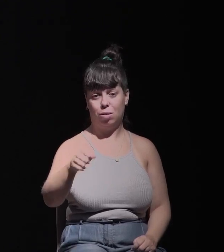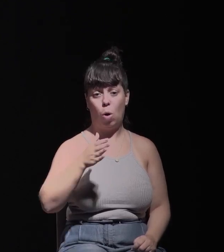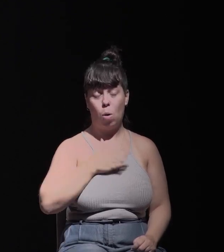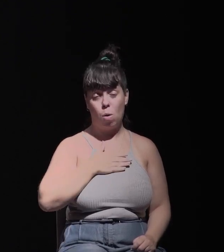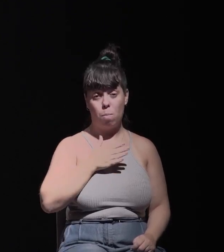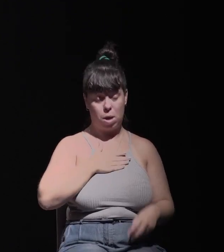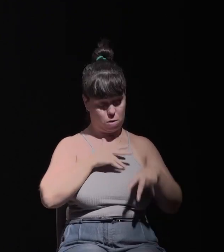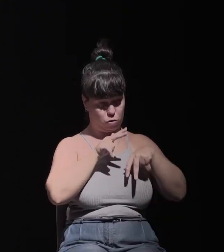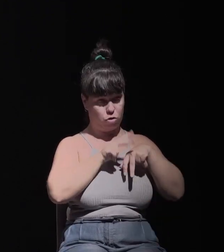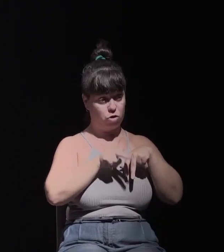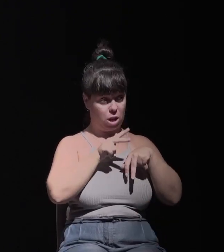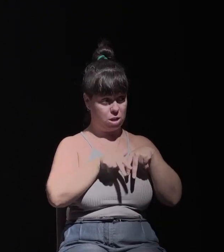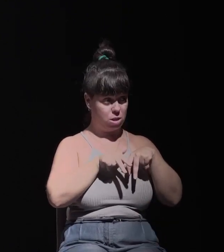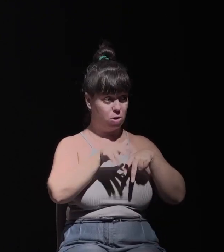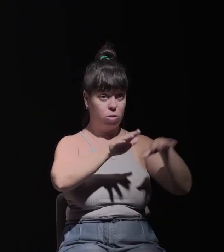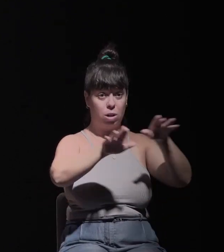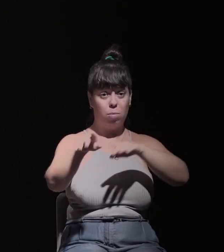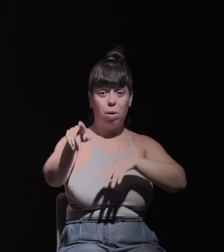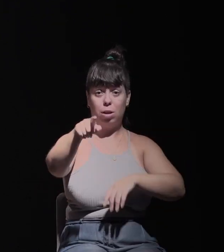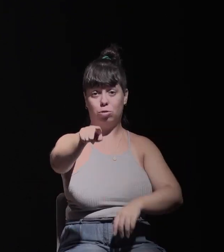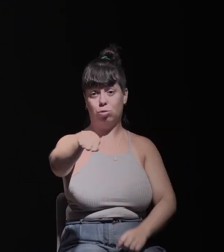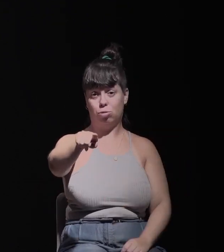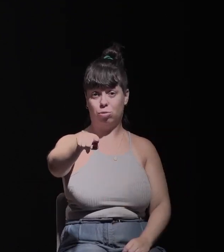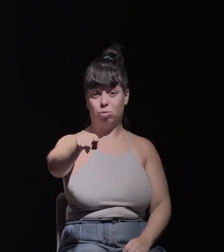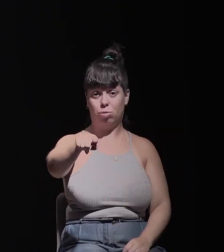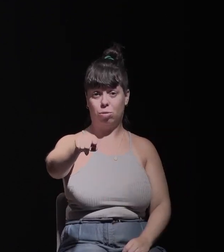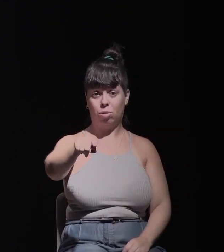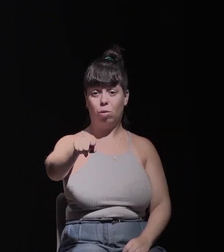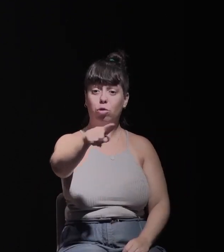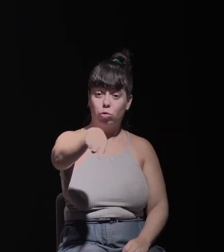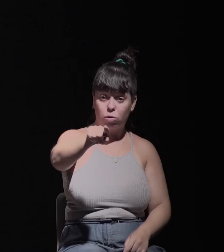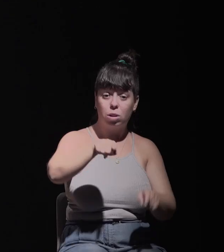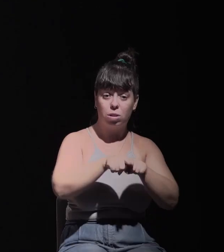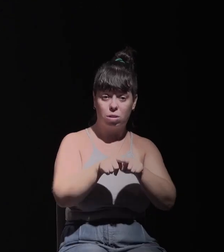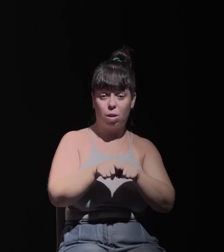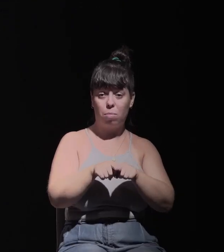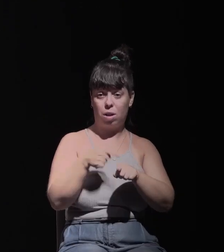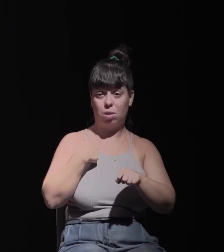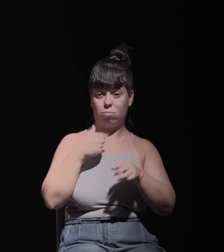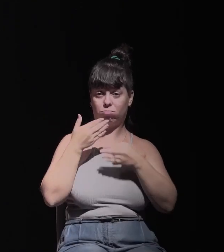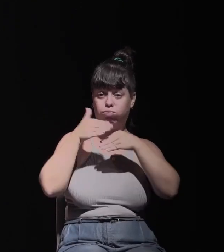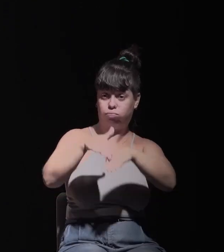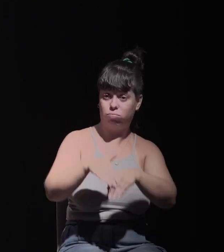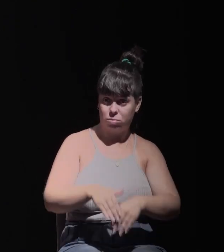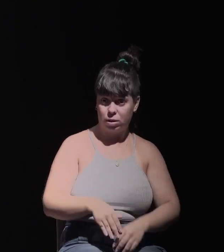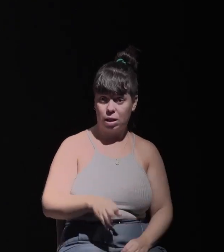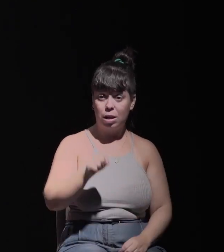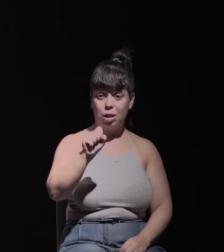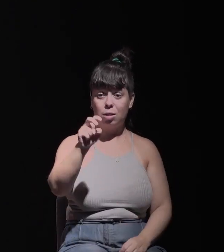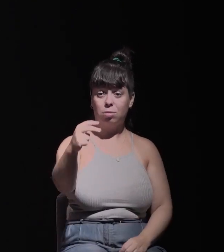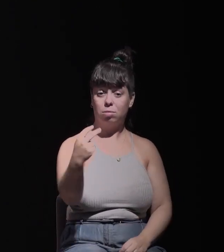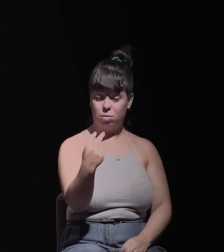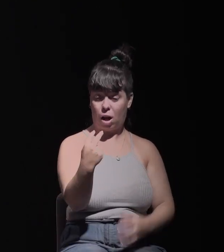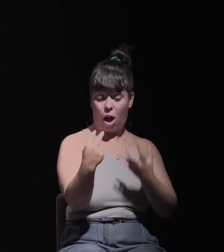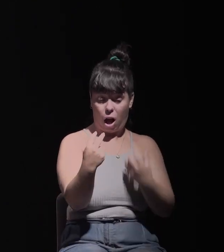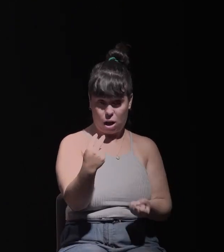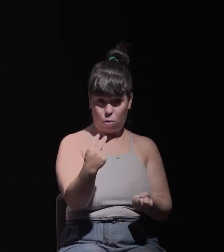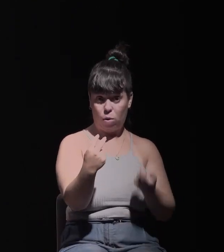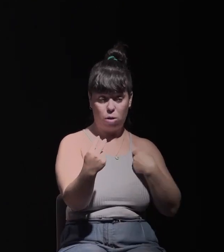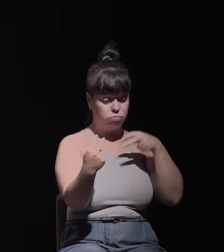gênero depende de vocês, assim como de vocês depende de mim. Se vocês não me reconhecem, eu não reconheço